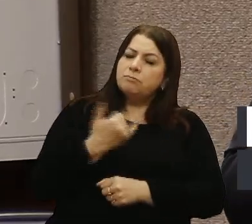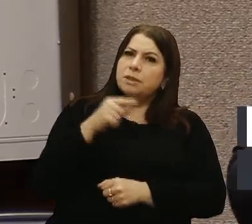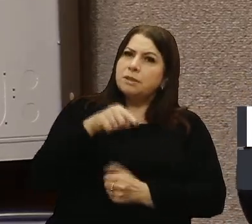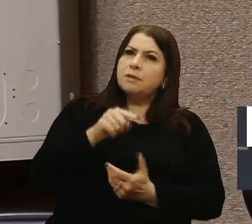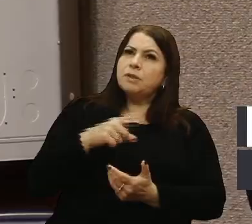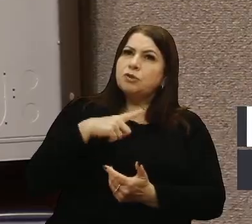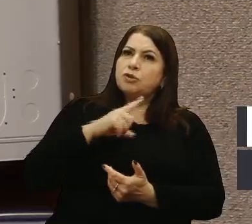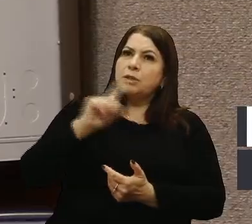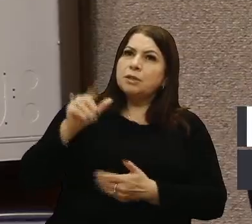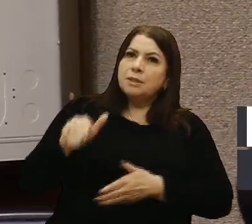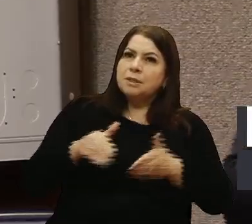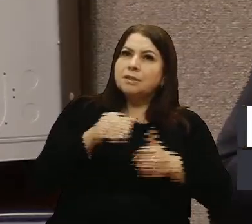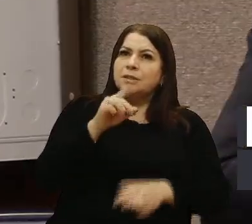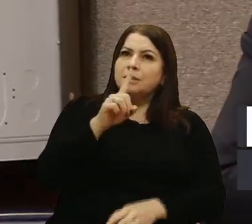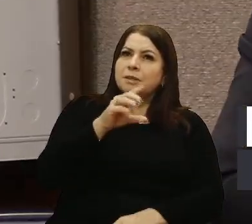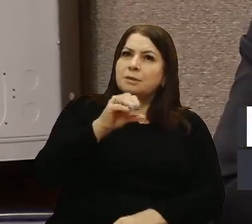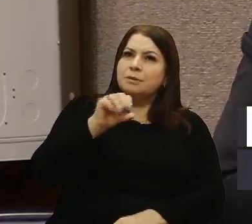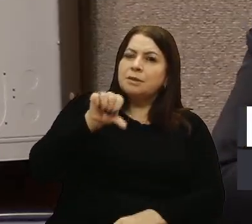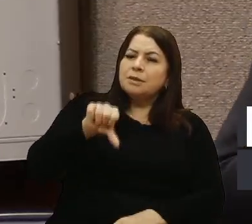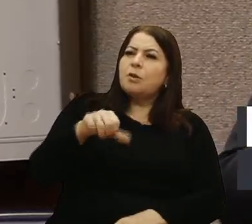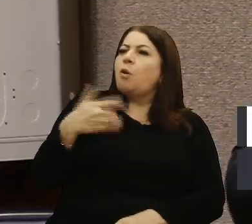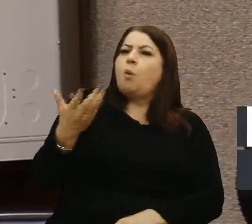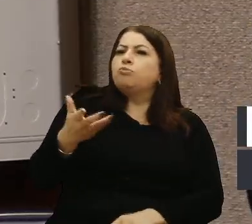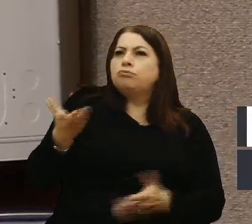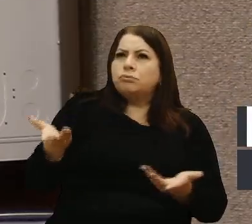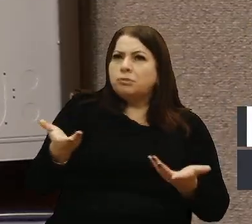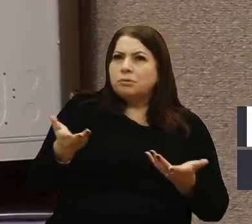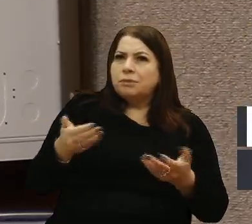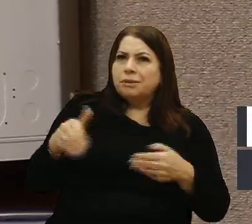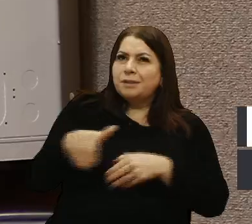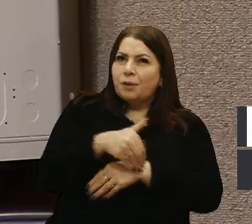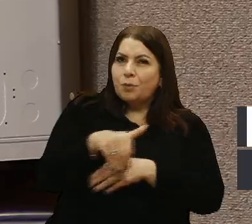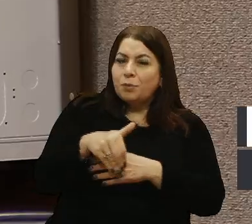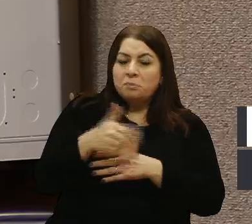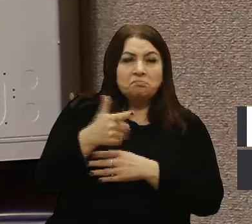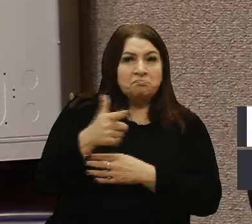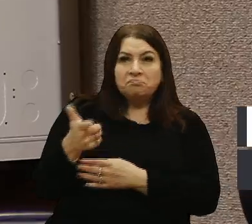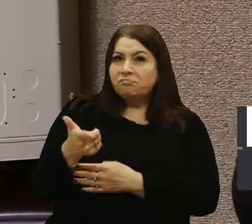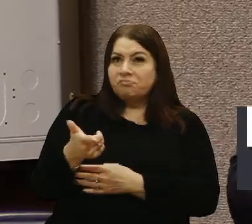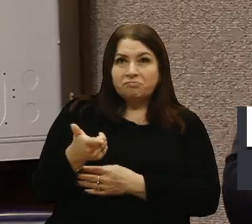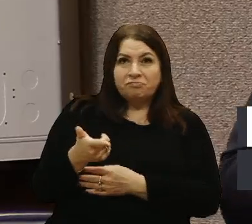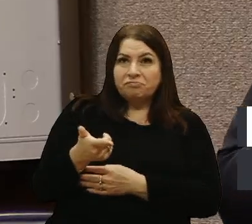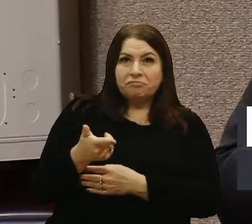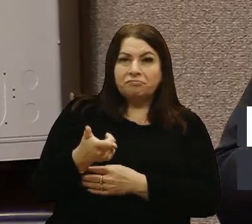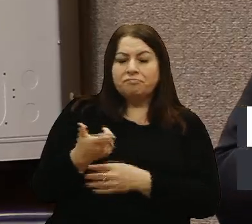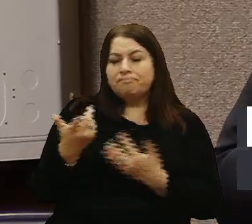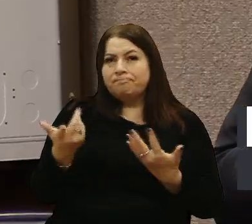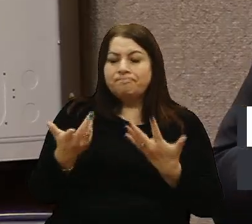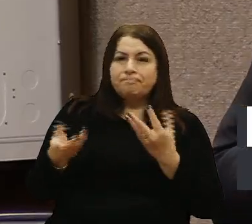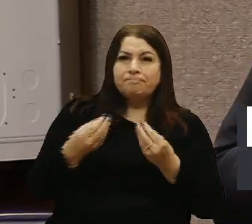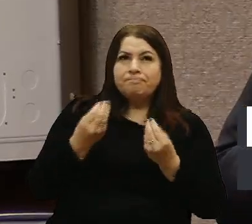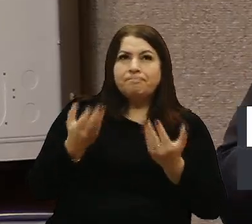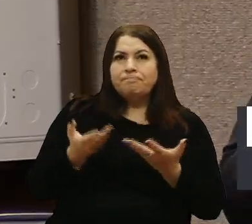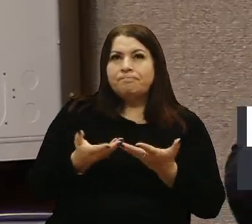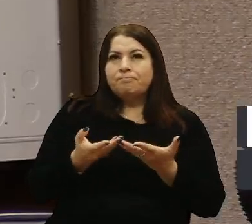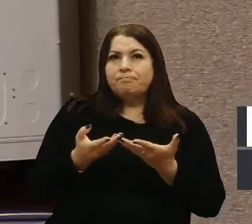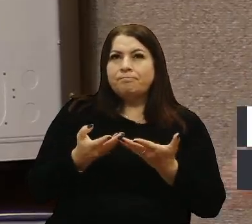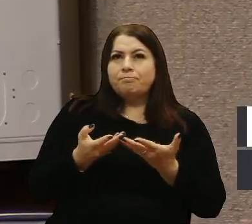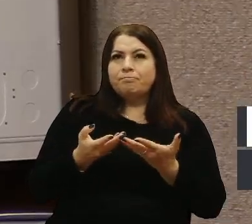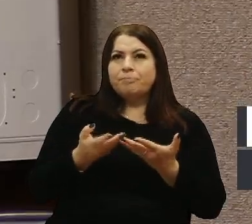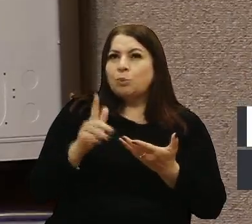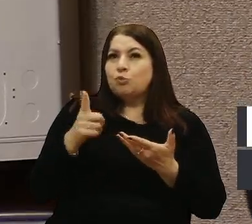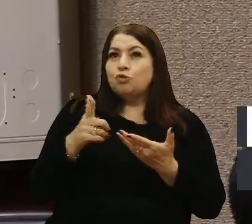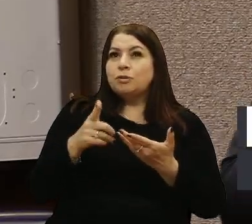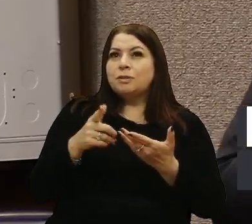têm que ir lá na estrada 109. Aonde que era a estrada 109? Não tinha, né? Estava tudo muito... ninguém... Não tinha